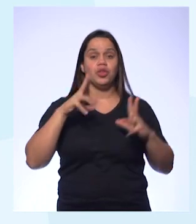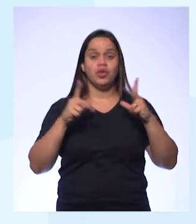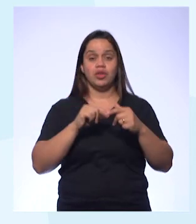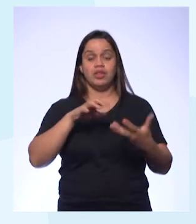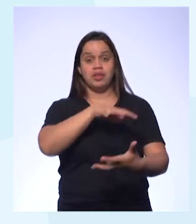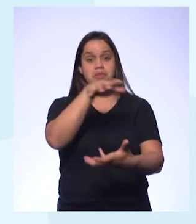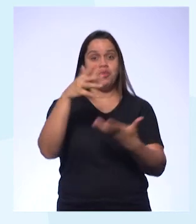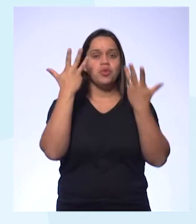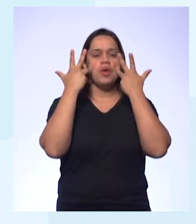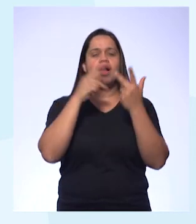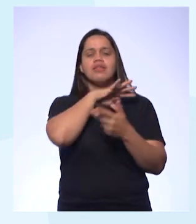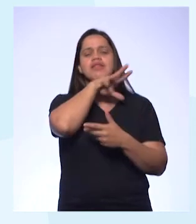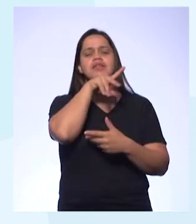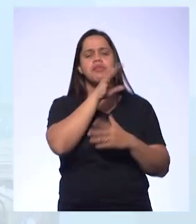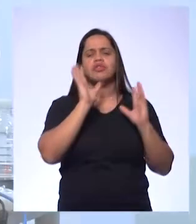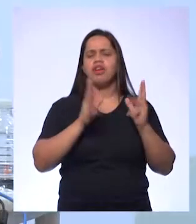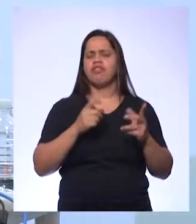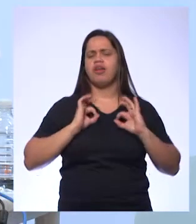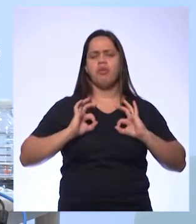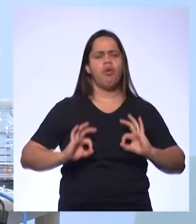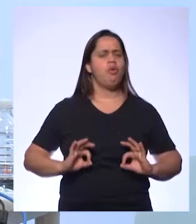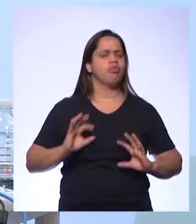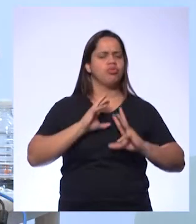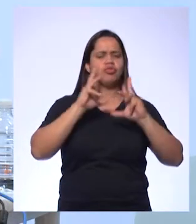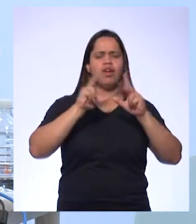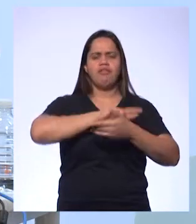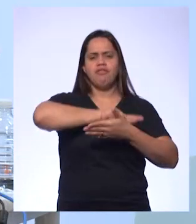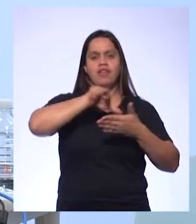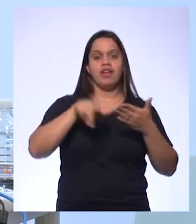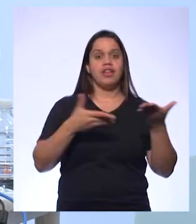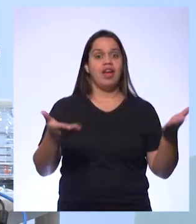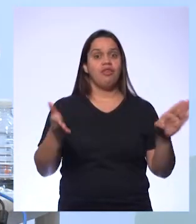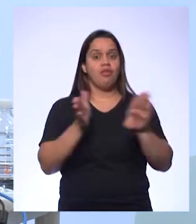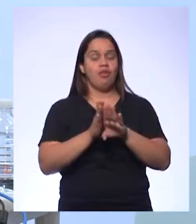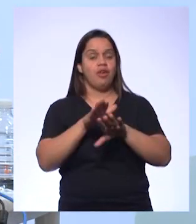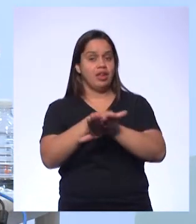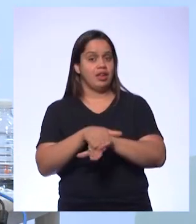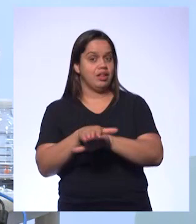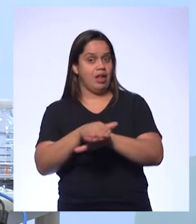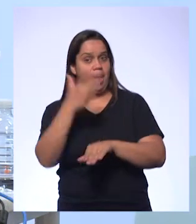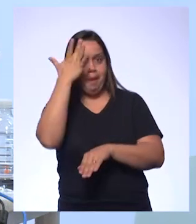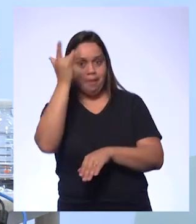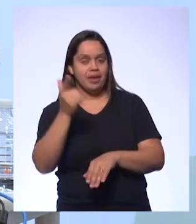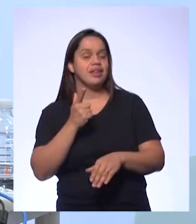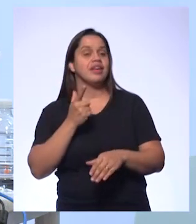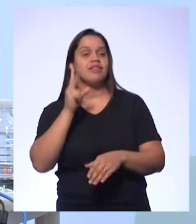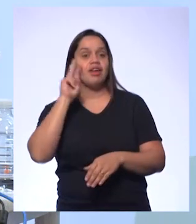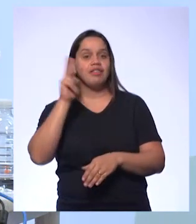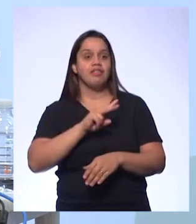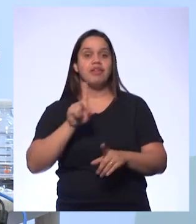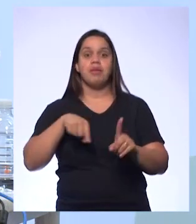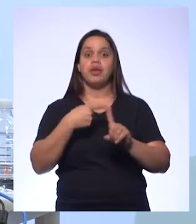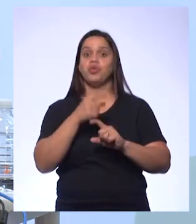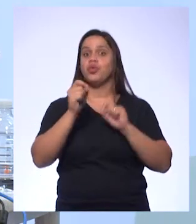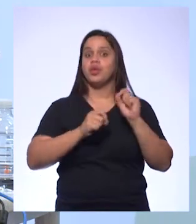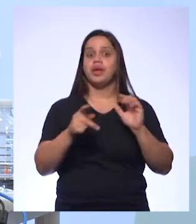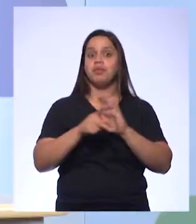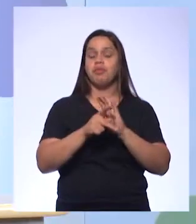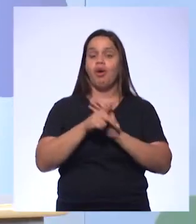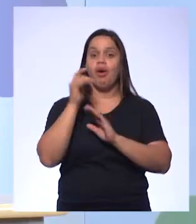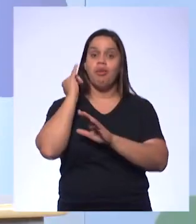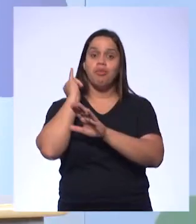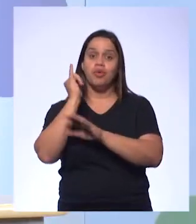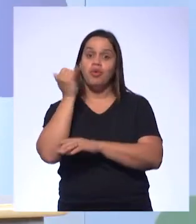vem falando. Aí já falamos de onças, de vários animais. E chegamos na tartaruga. E amanhã a gente contempla isso com uma fábula. Ai, que legal,